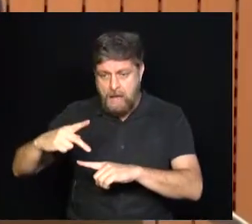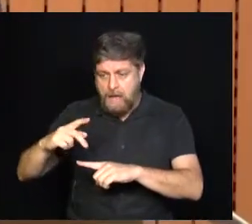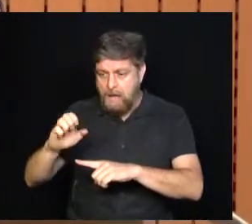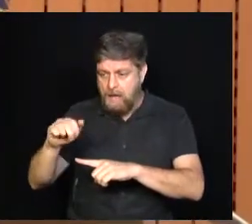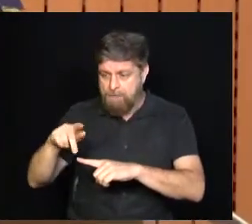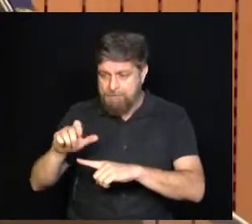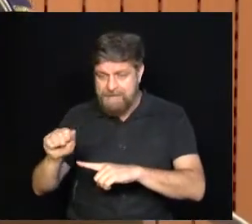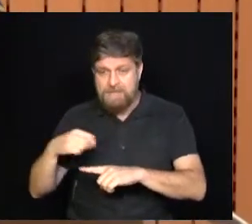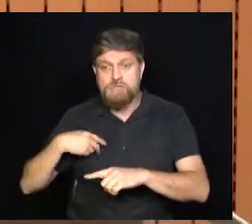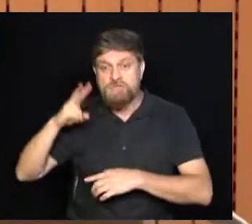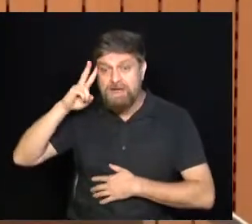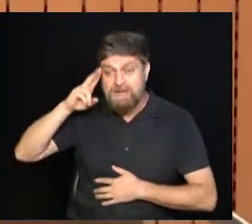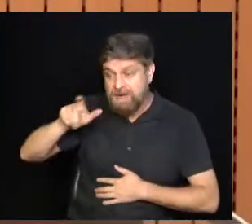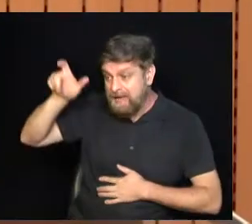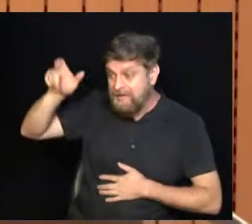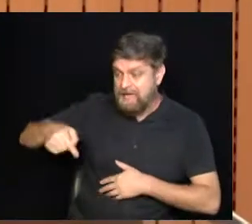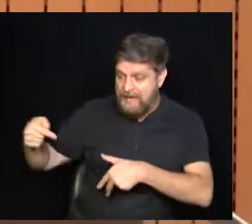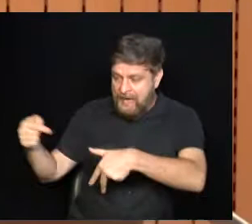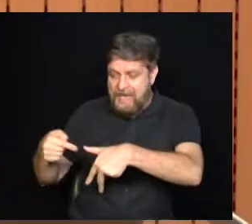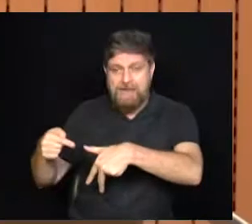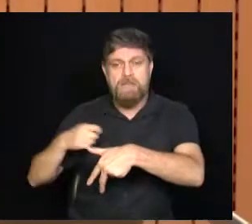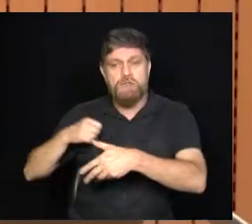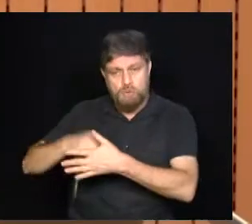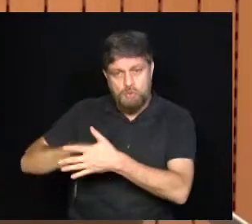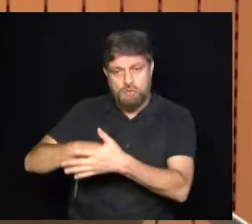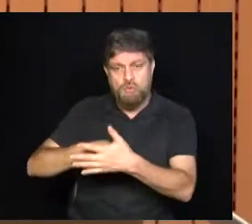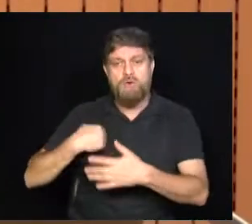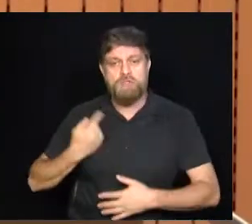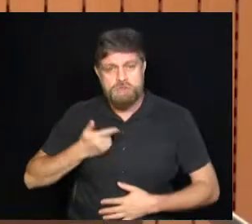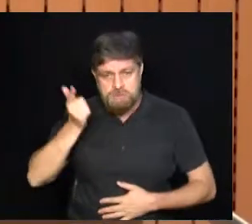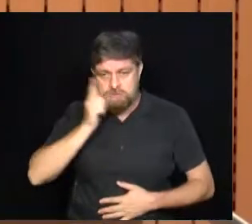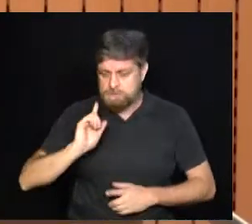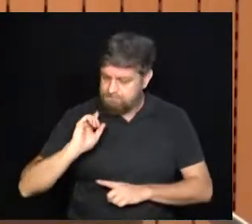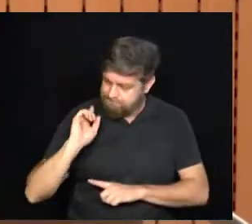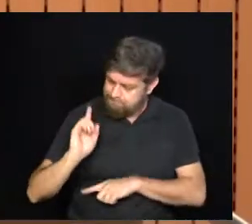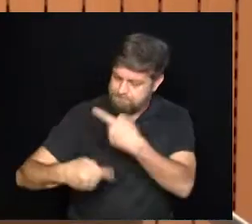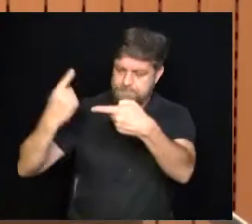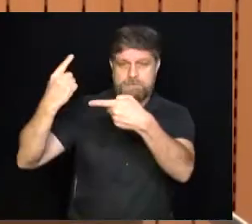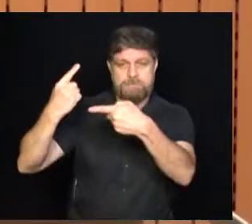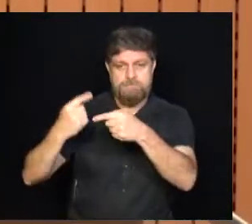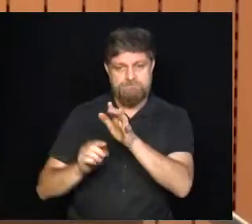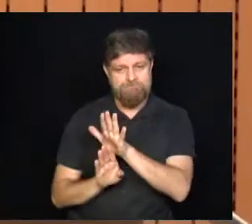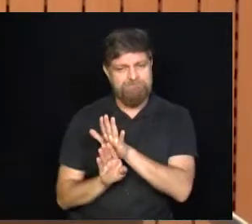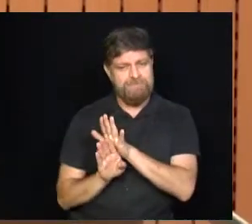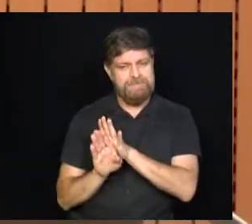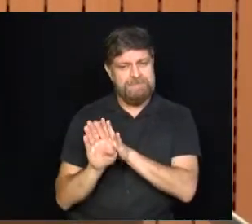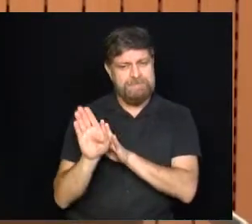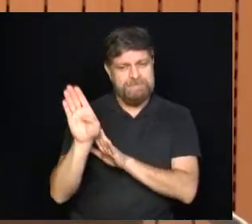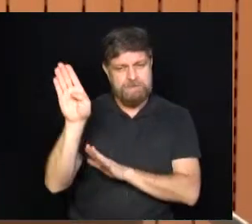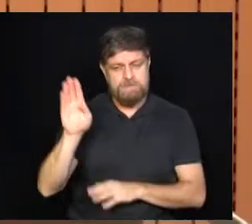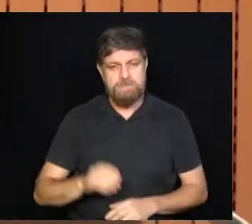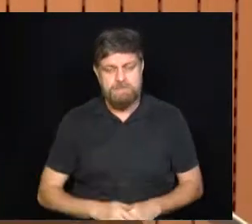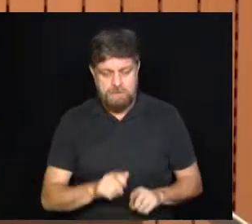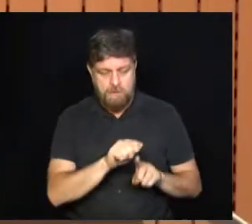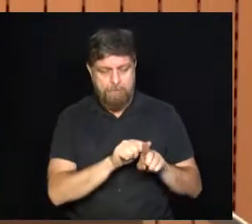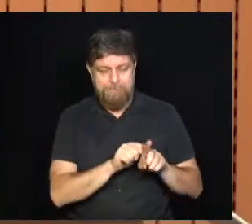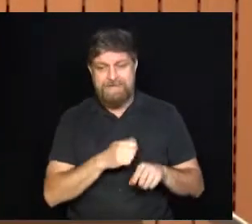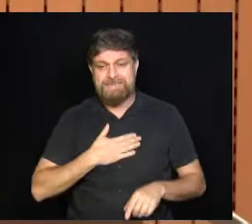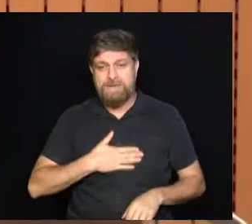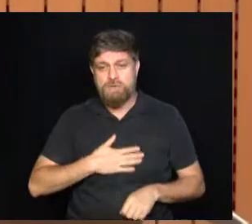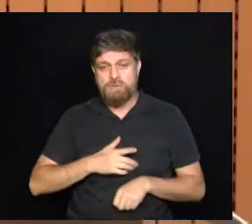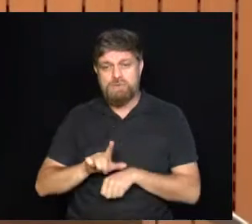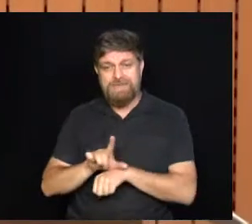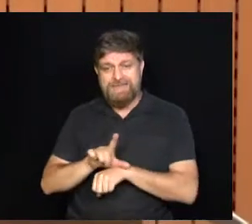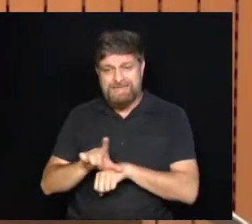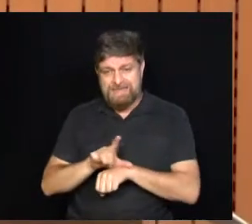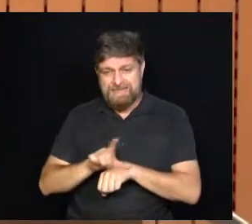porque foi a partir da luta dela que nós tivemos aí grandes avanços. E, no Agosto Lilás, o nosso